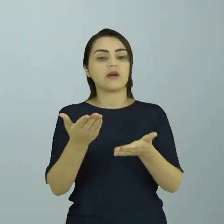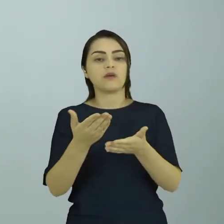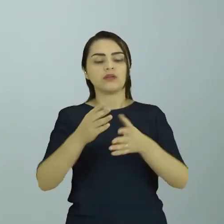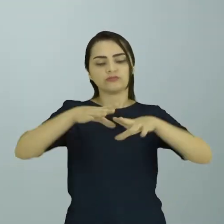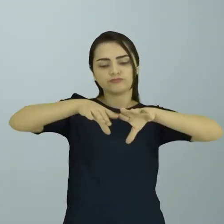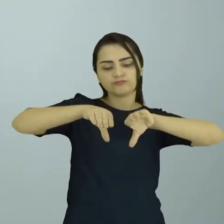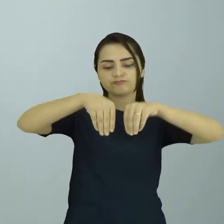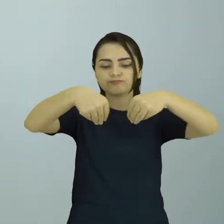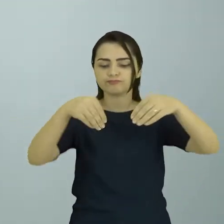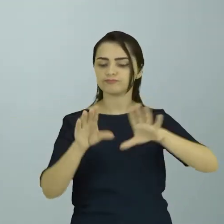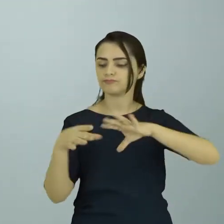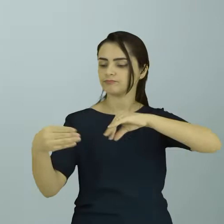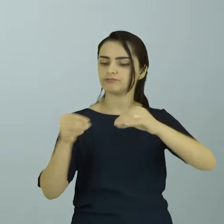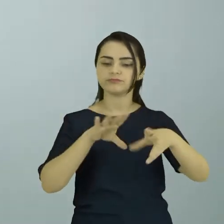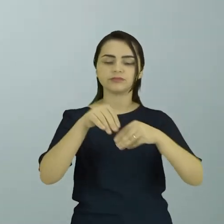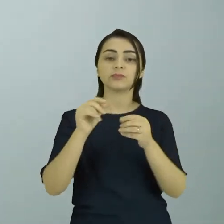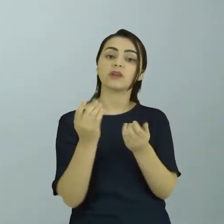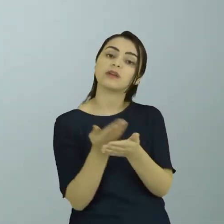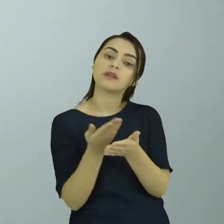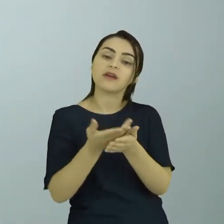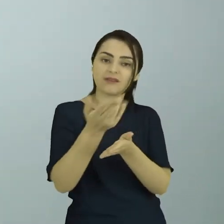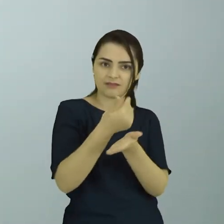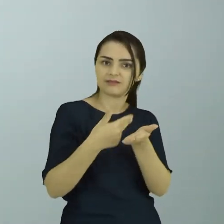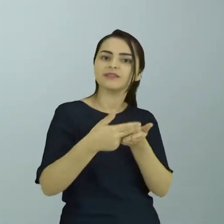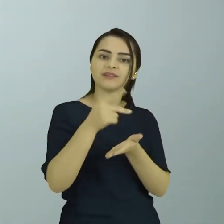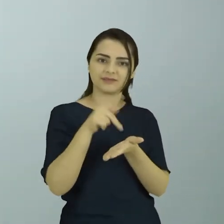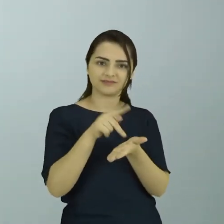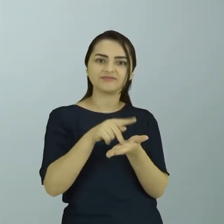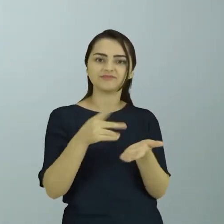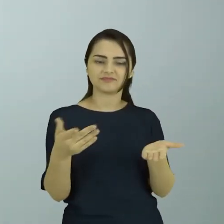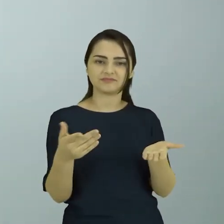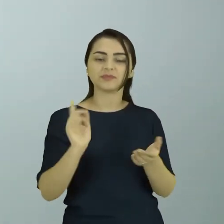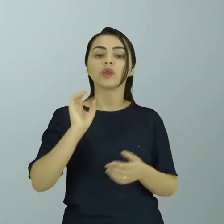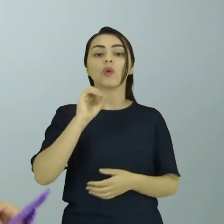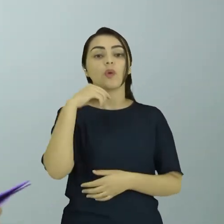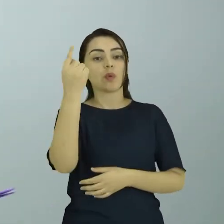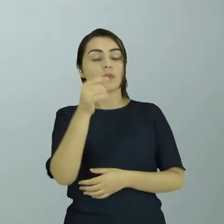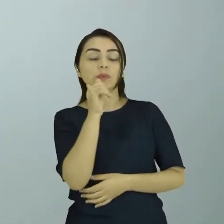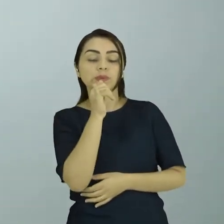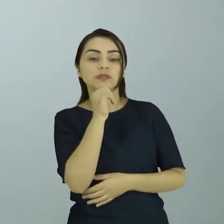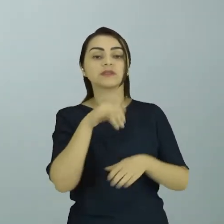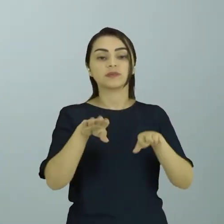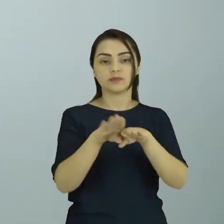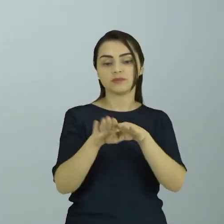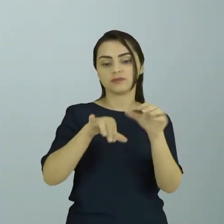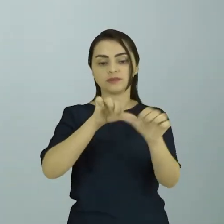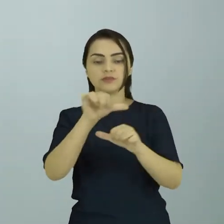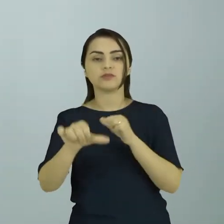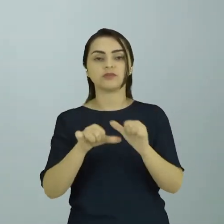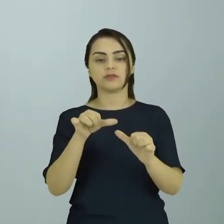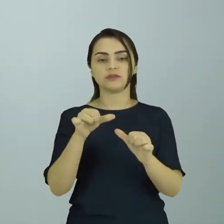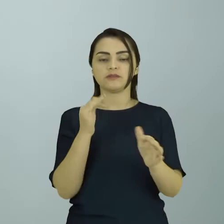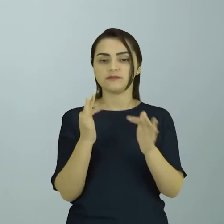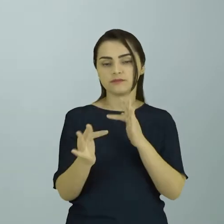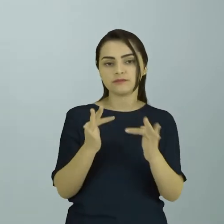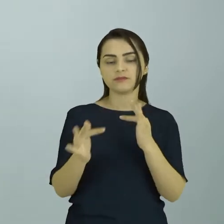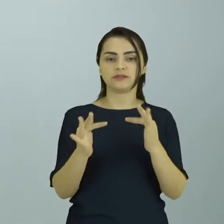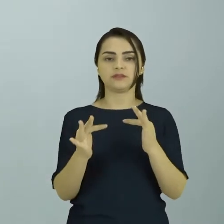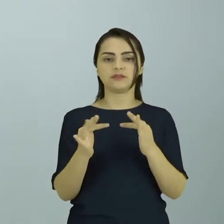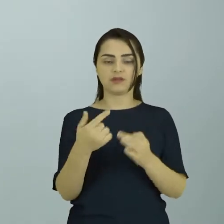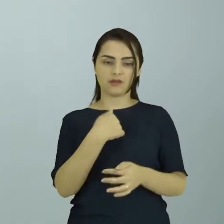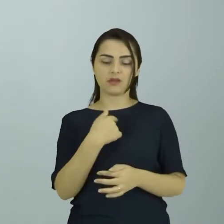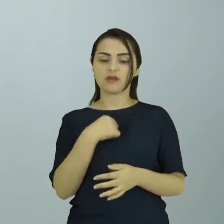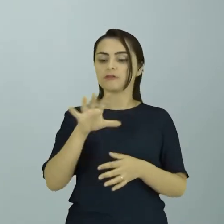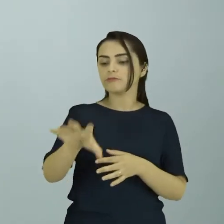dobradura na aula de artes, não é isso? Outro exemplo também de transformação física, quando